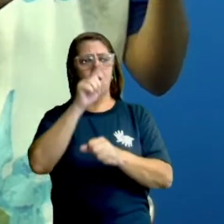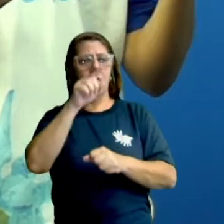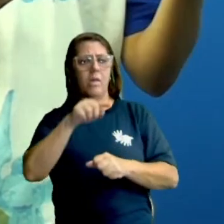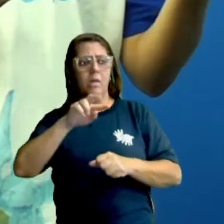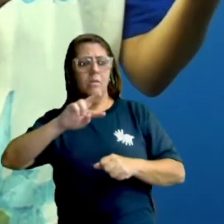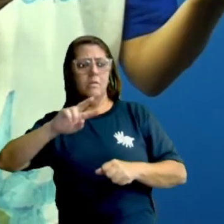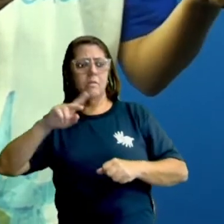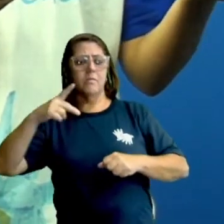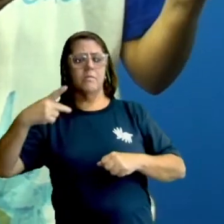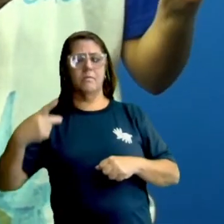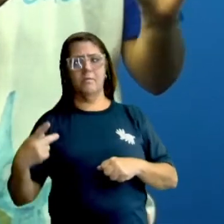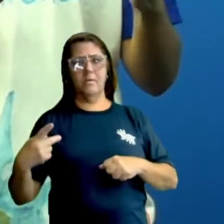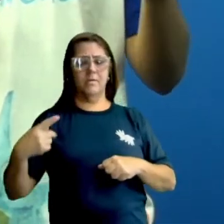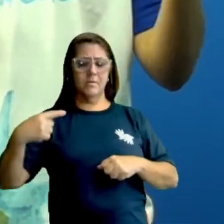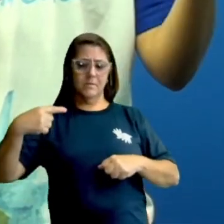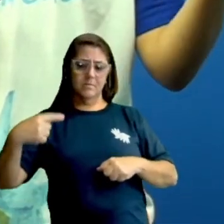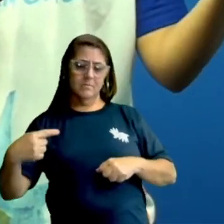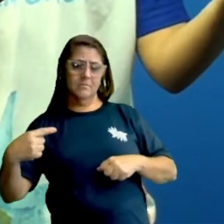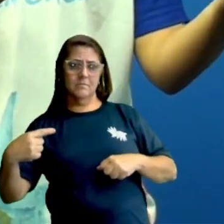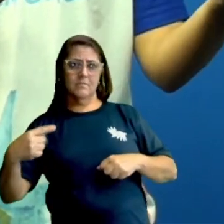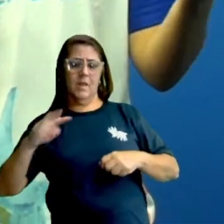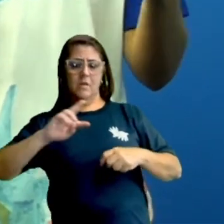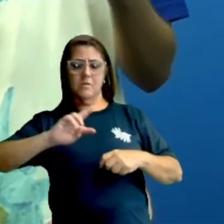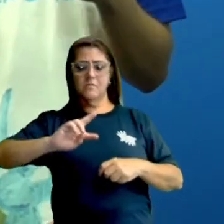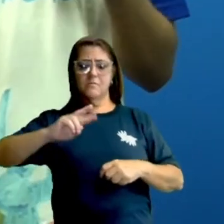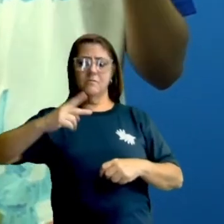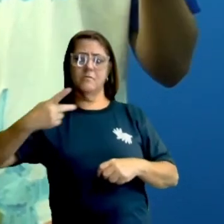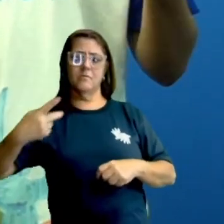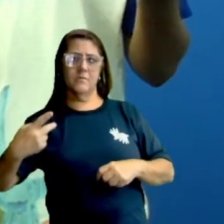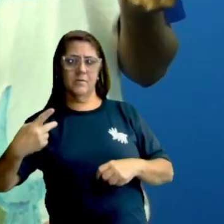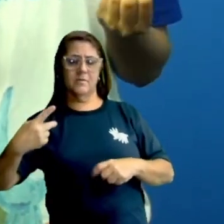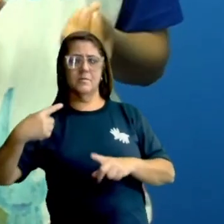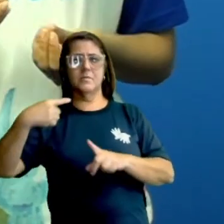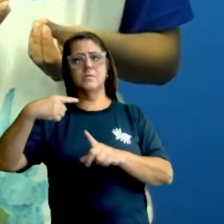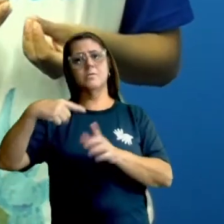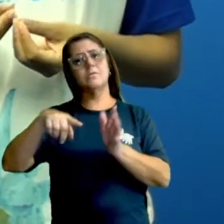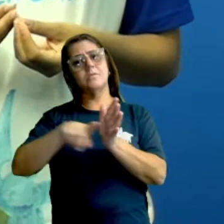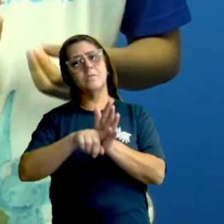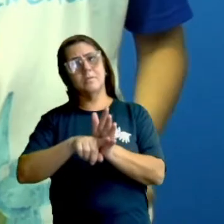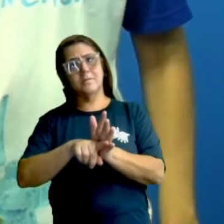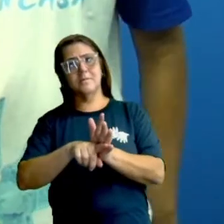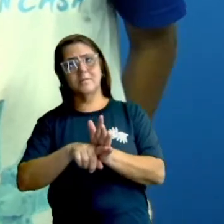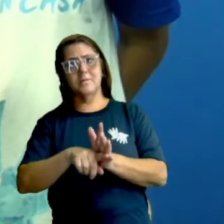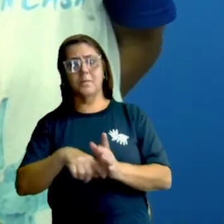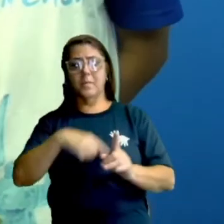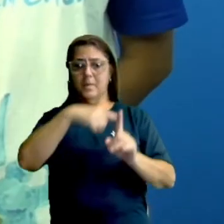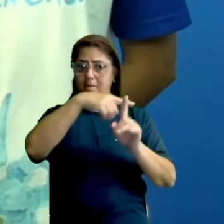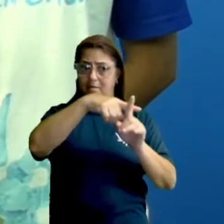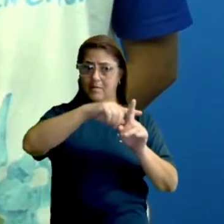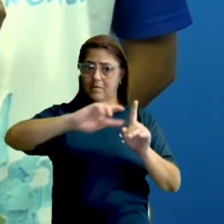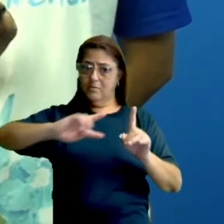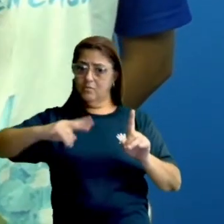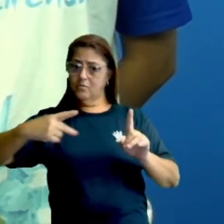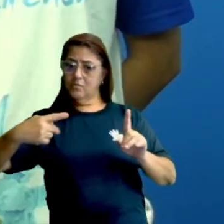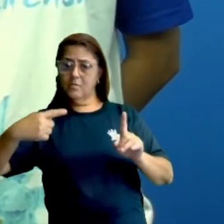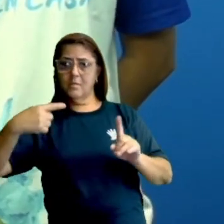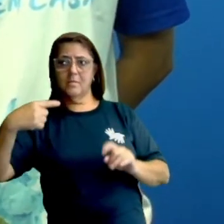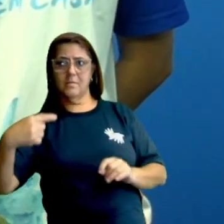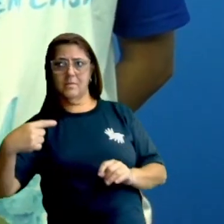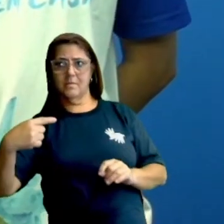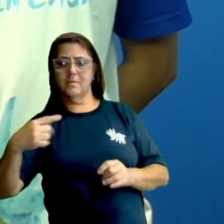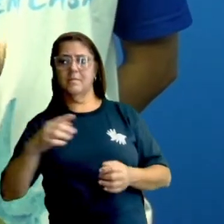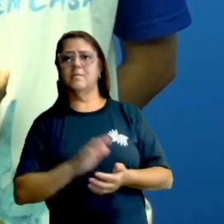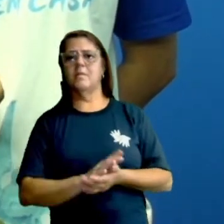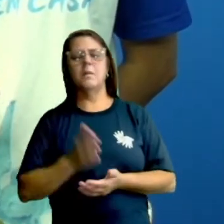operação inversa, ou seja, contrário da subtração. Vamos ver mais uma para a gente